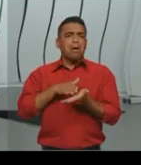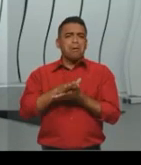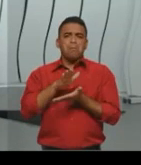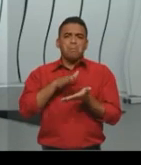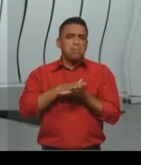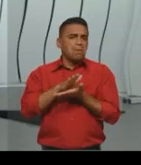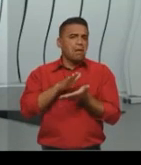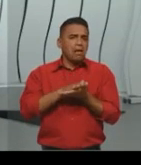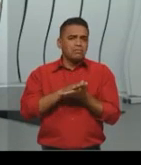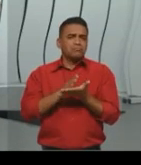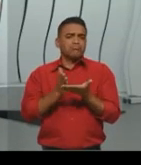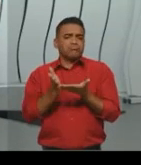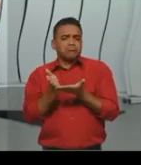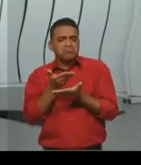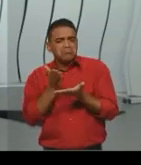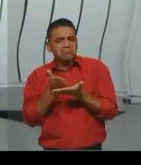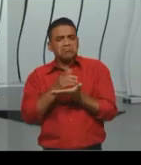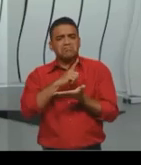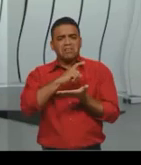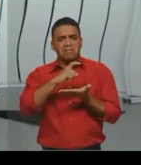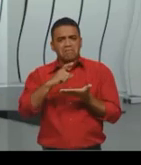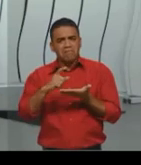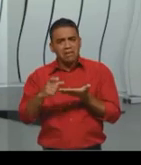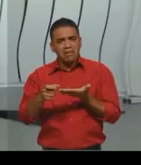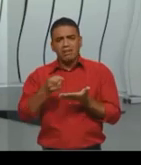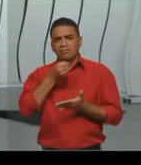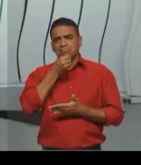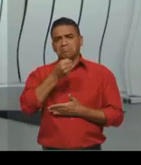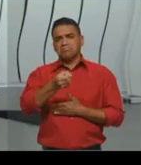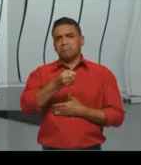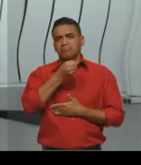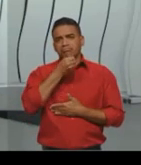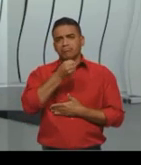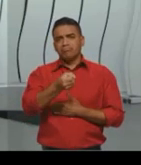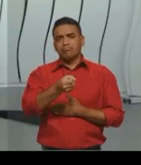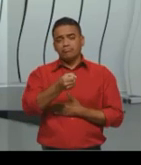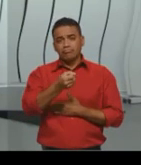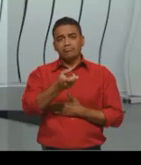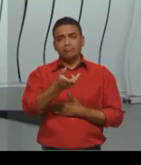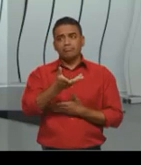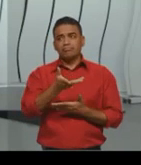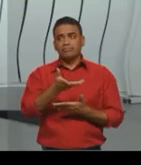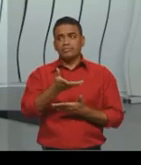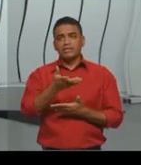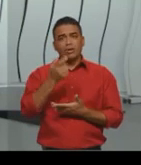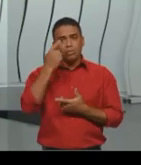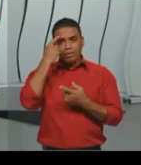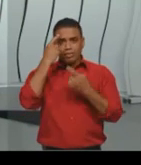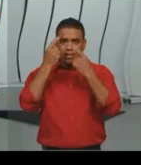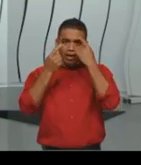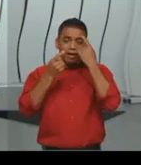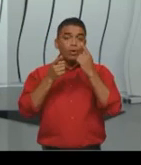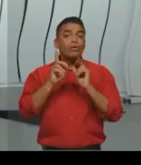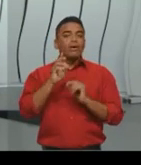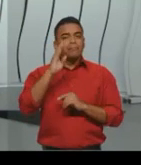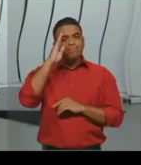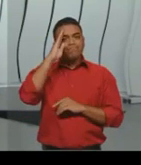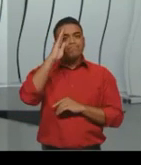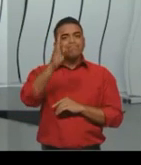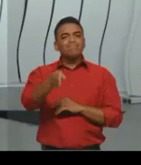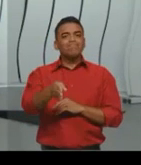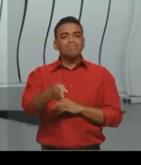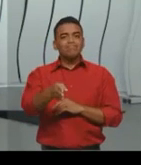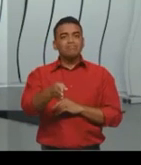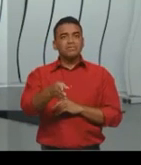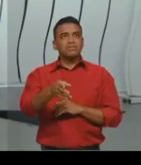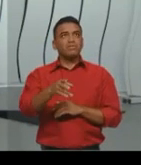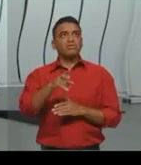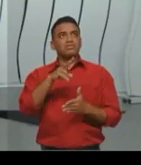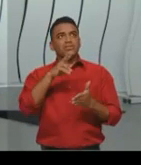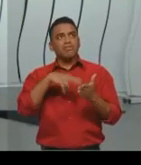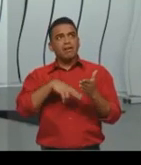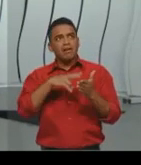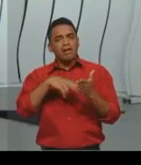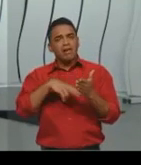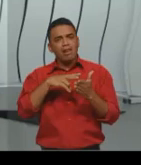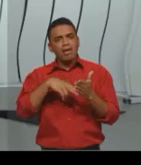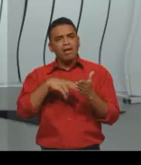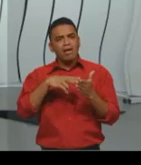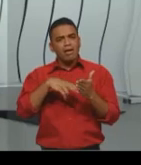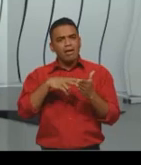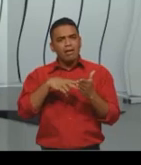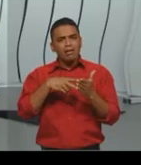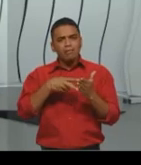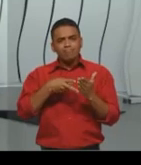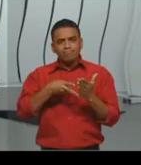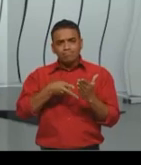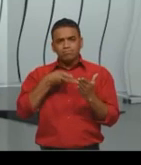de revista, numa reportagem. Então, aquilo lá é as ideias principais. Então, você lendo aquilo ali, você é